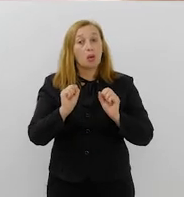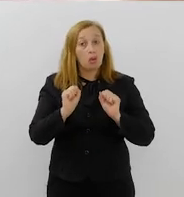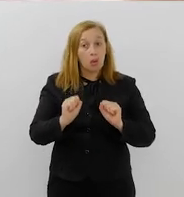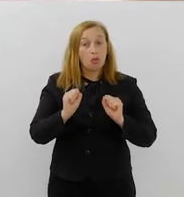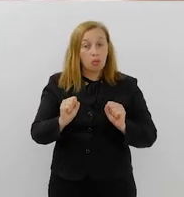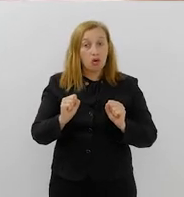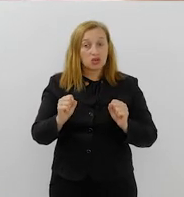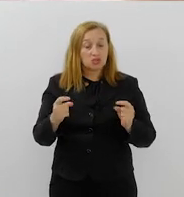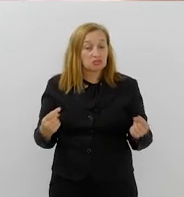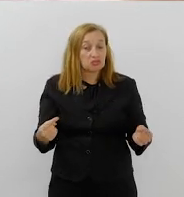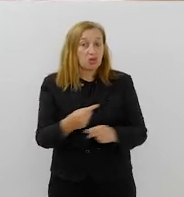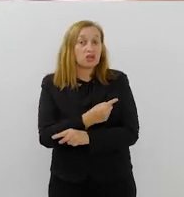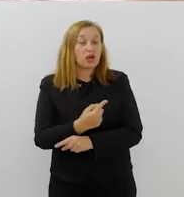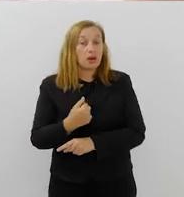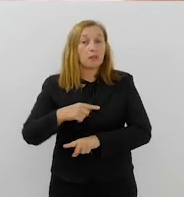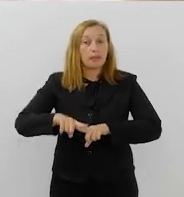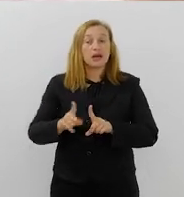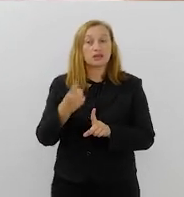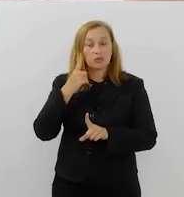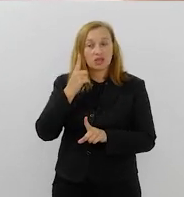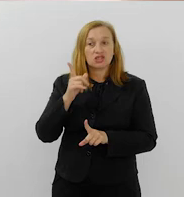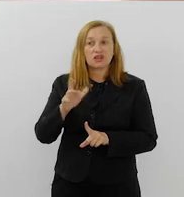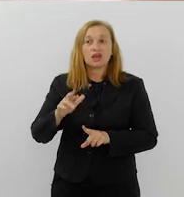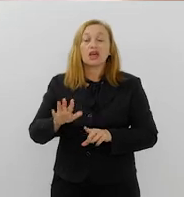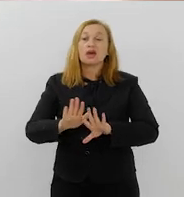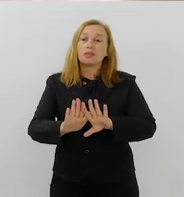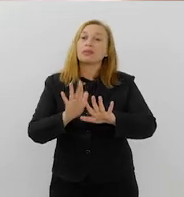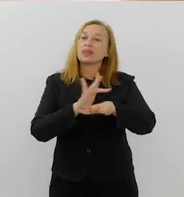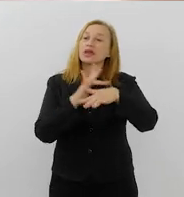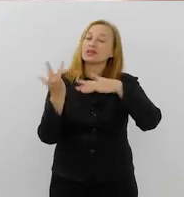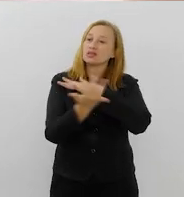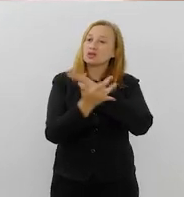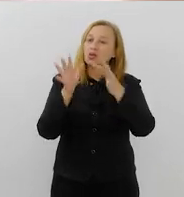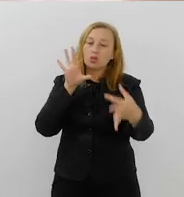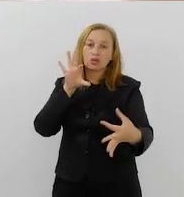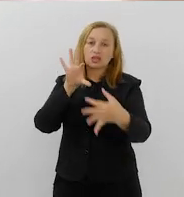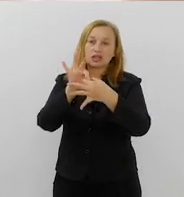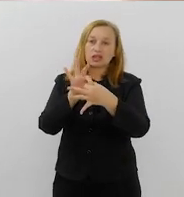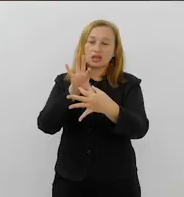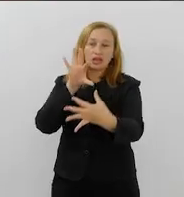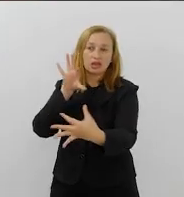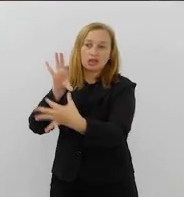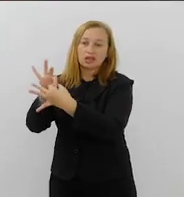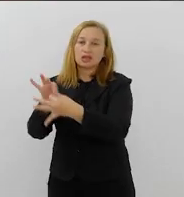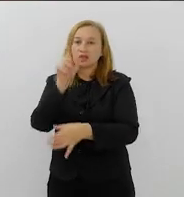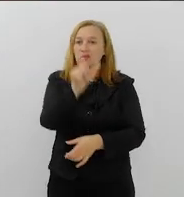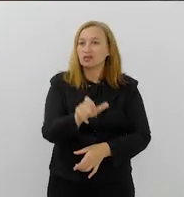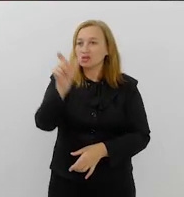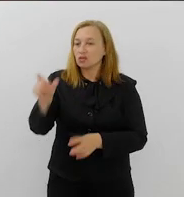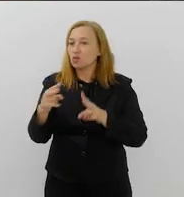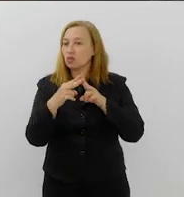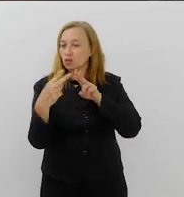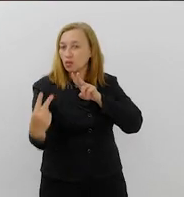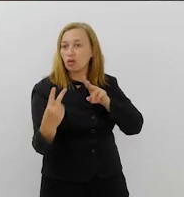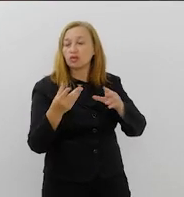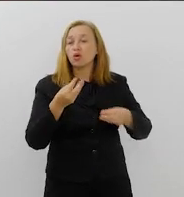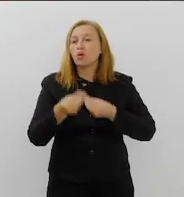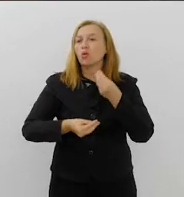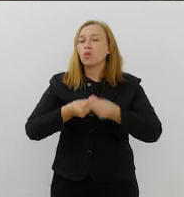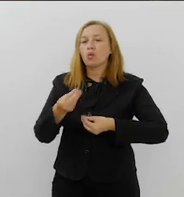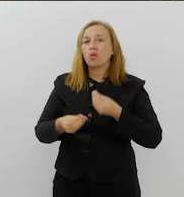Joana, posso discordar, mas eu tenho uma crítica. embora as redes sociais possam conectar as pessoas virtualmente,